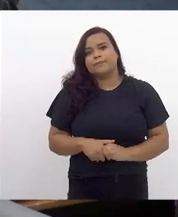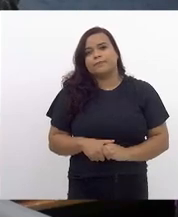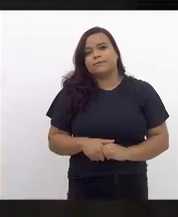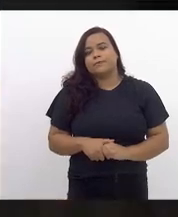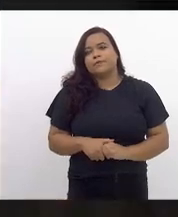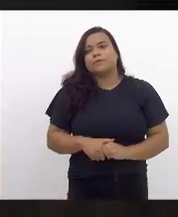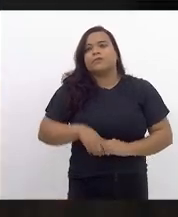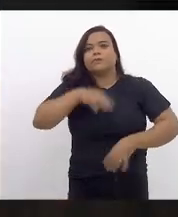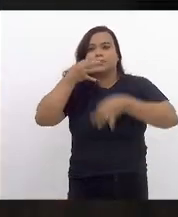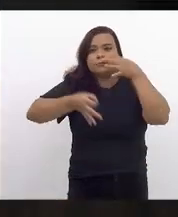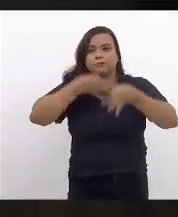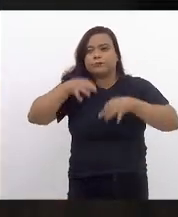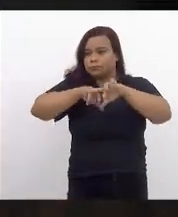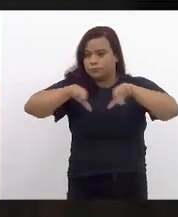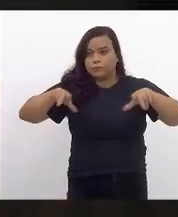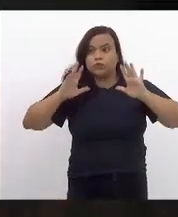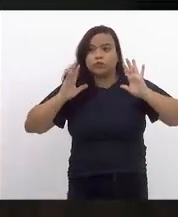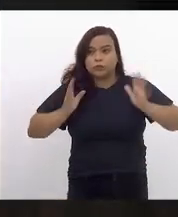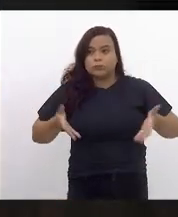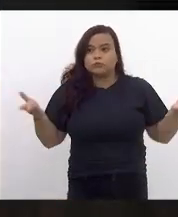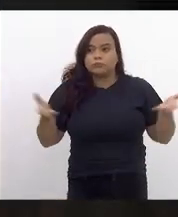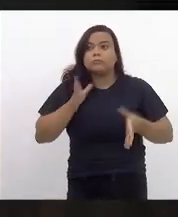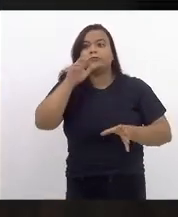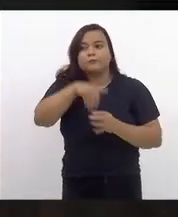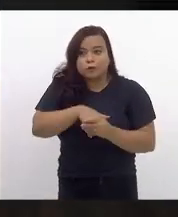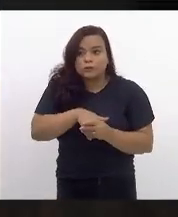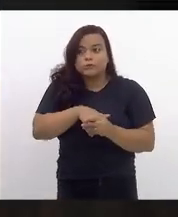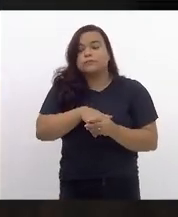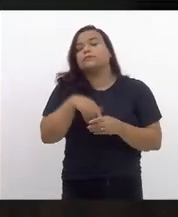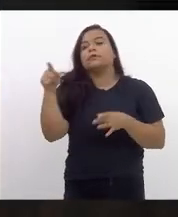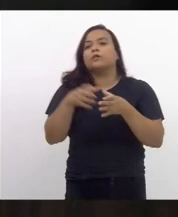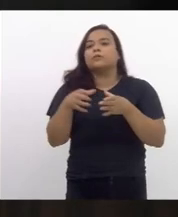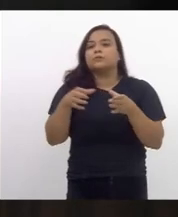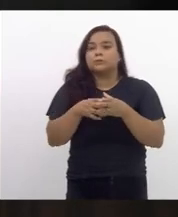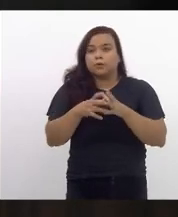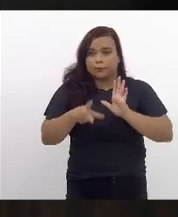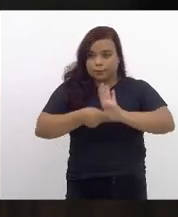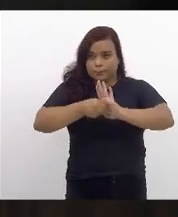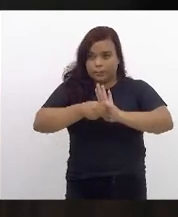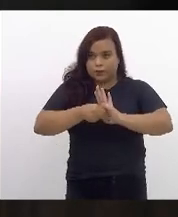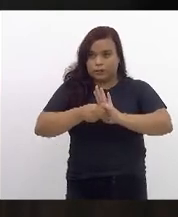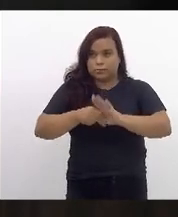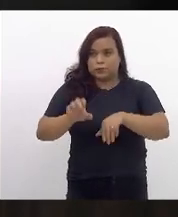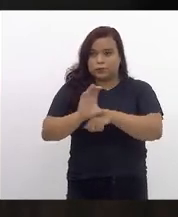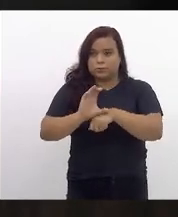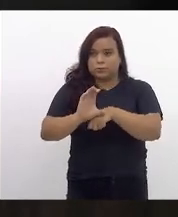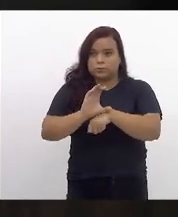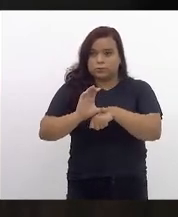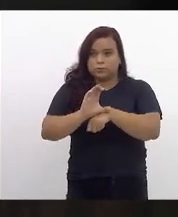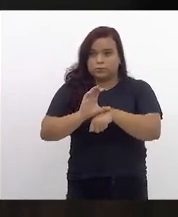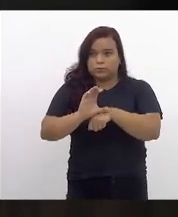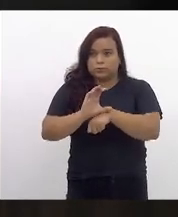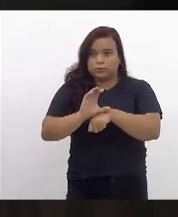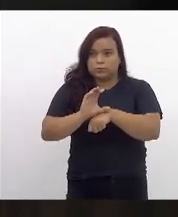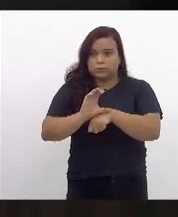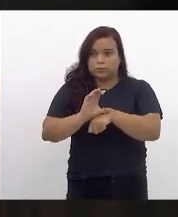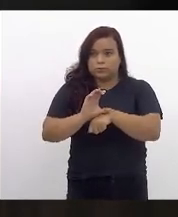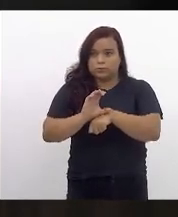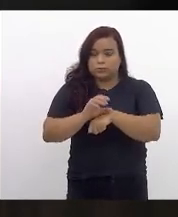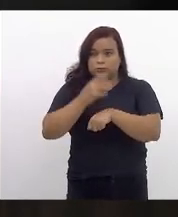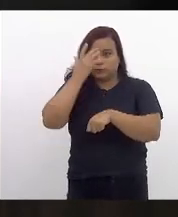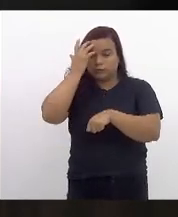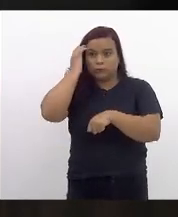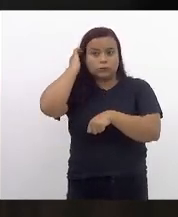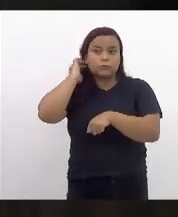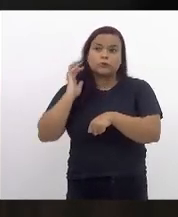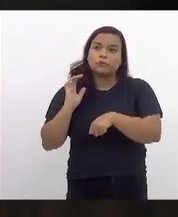Os pareceres emitidos em votação, parecer da Comissão de Emendas Condicionais, perdão, emenda da Comissão de